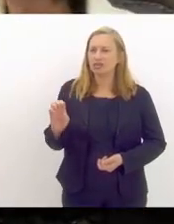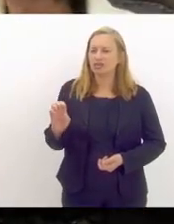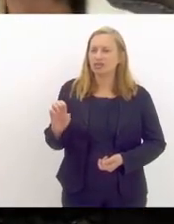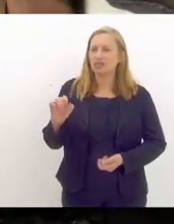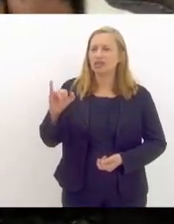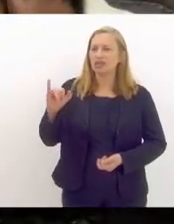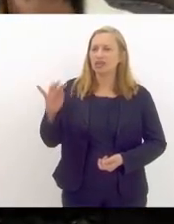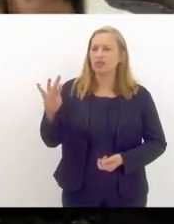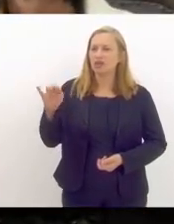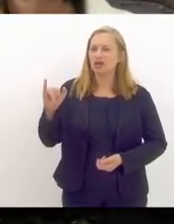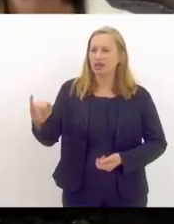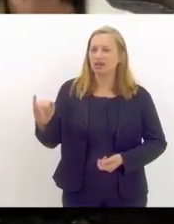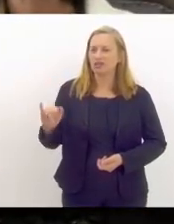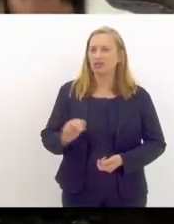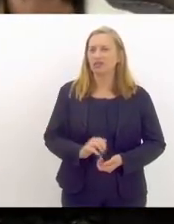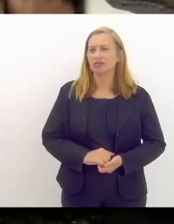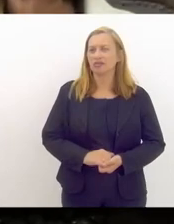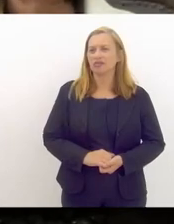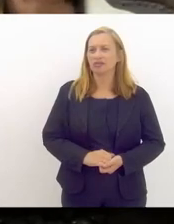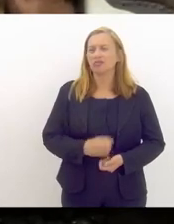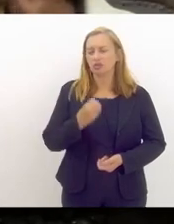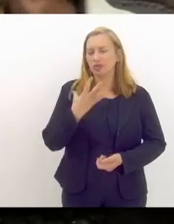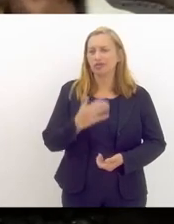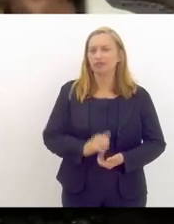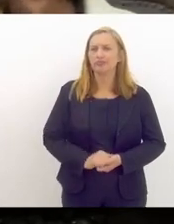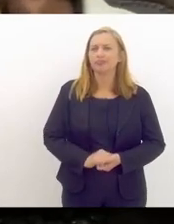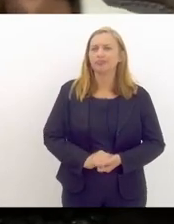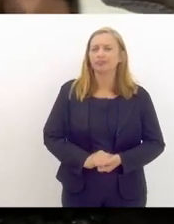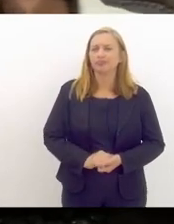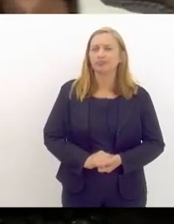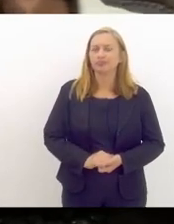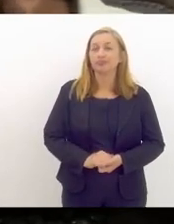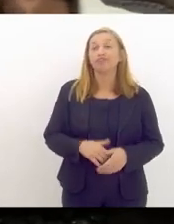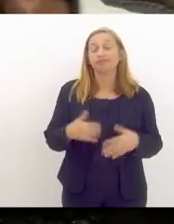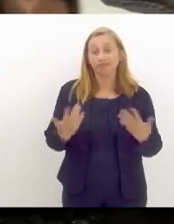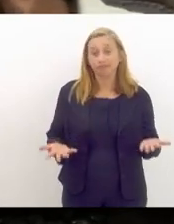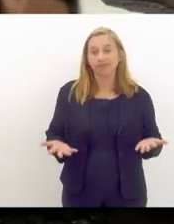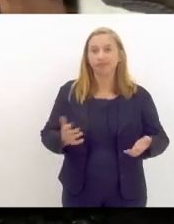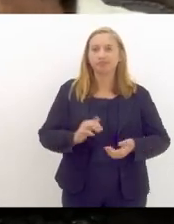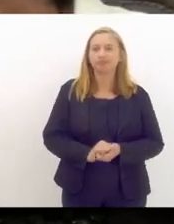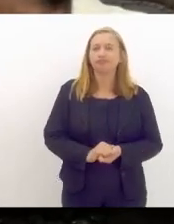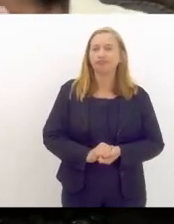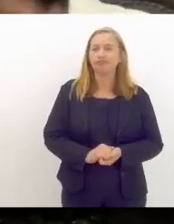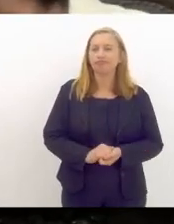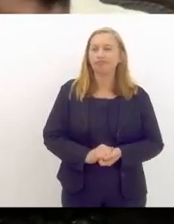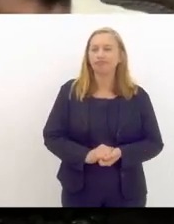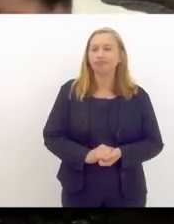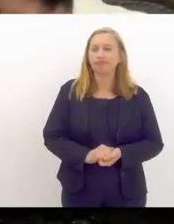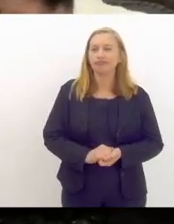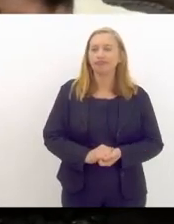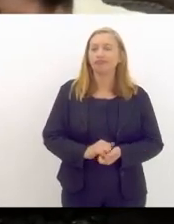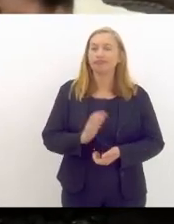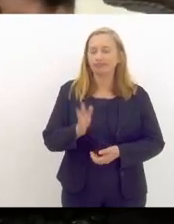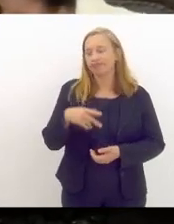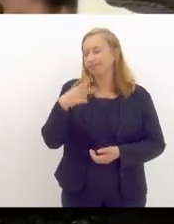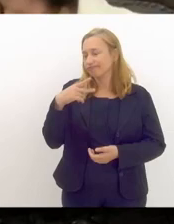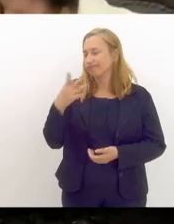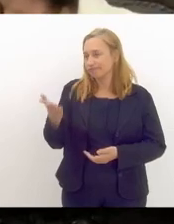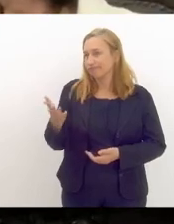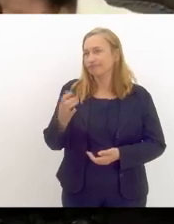Itaboraí. Muito bem. Então, eu já falei de São João.